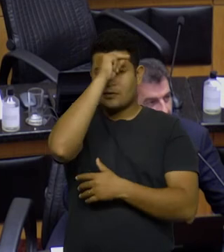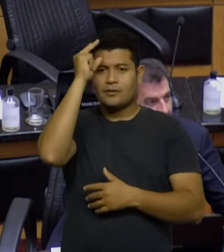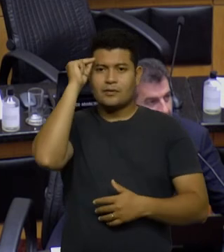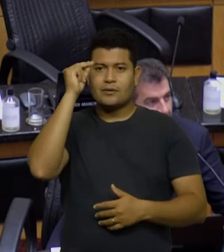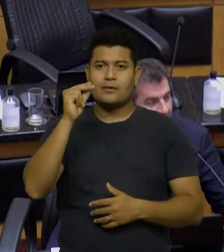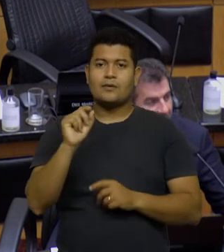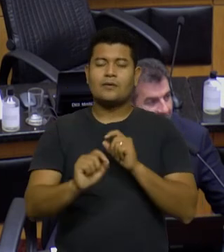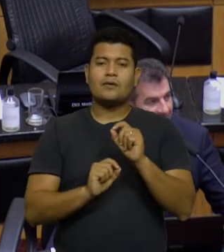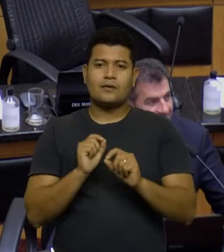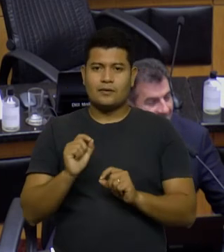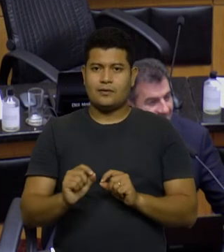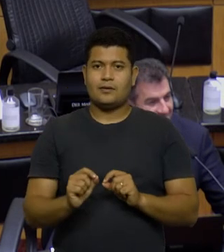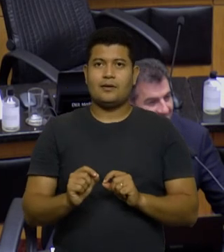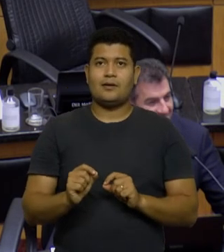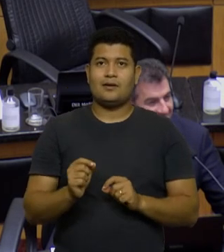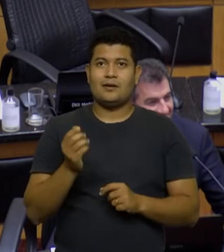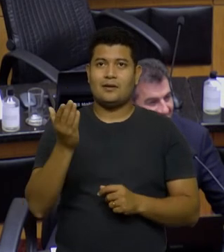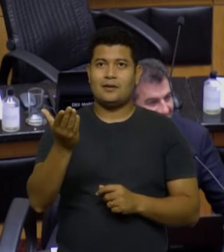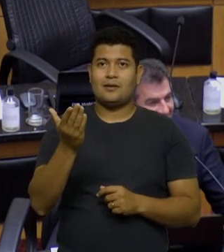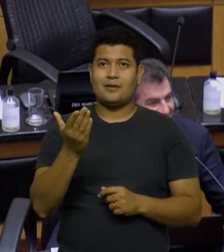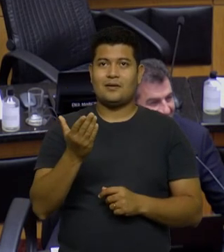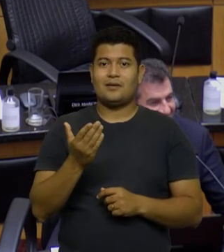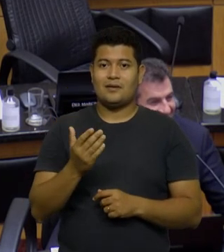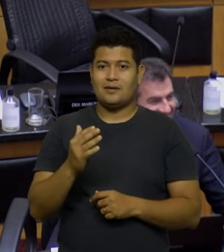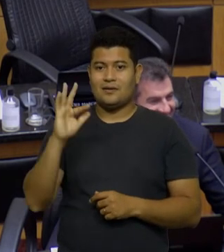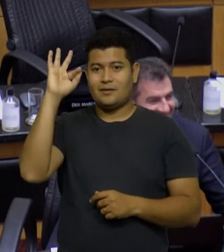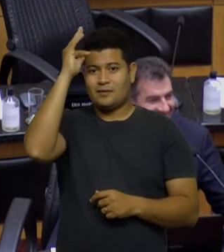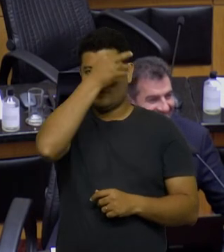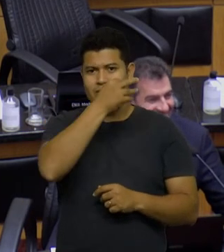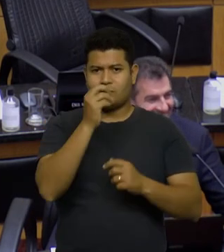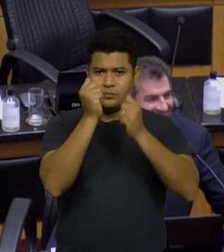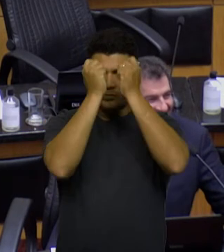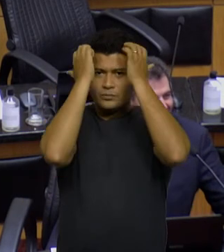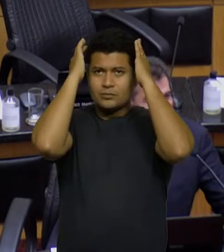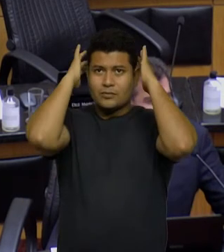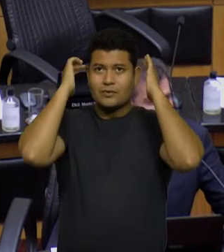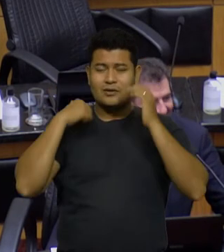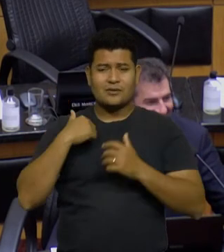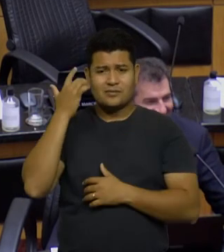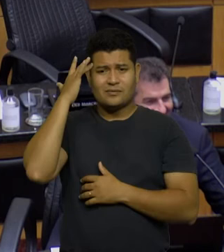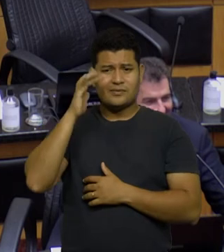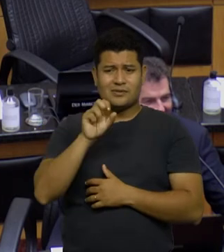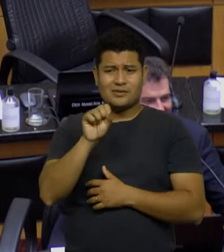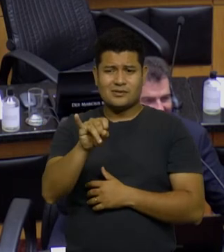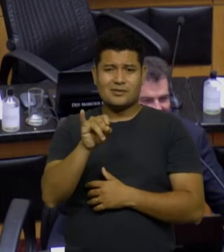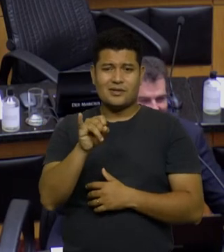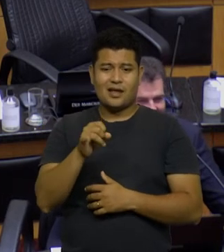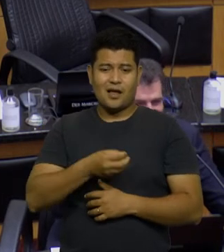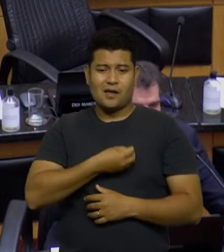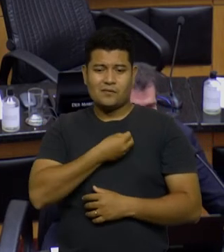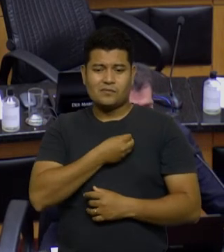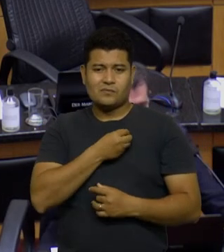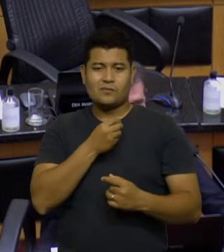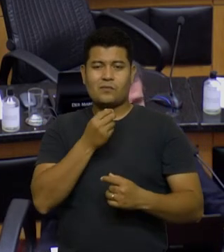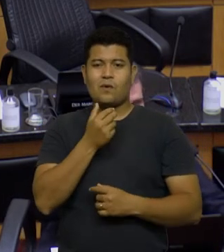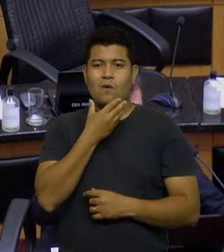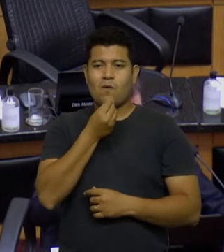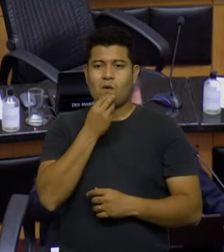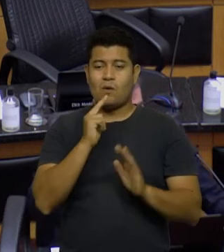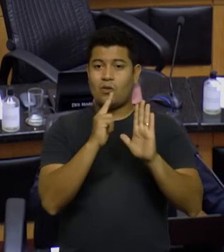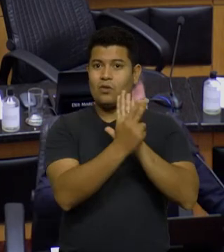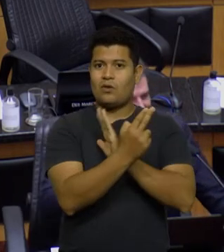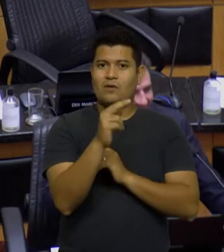né, cara de nome Fabiano, cabelo branco, eu não sei se é a vida do Fabiano que é judiada, o que, que é que deixa a pessoa desse jeito,